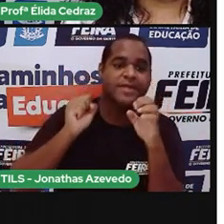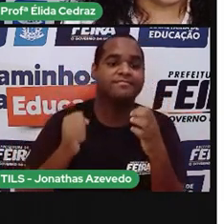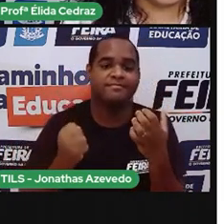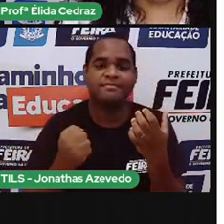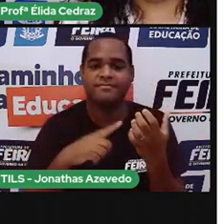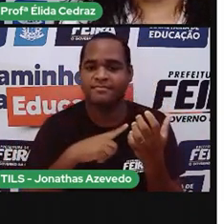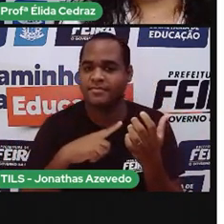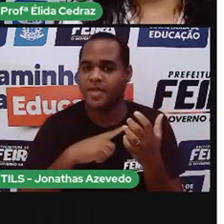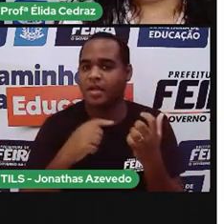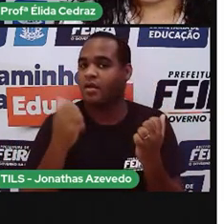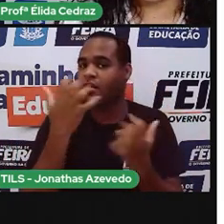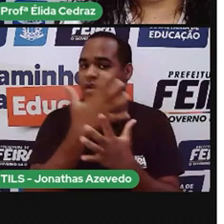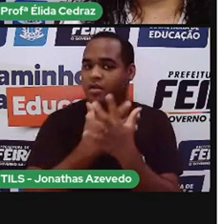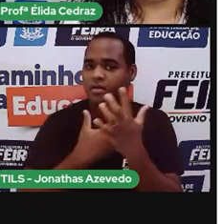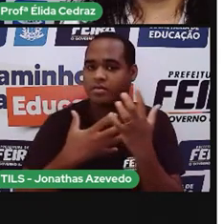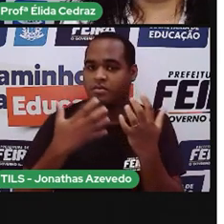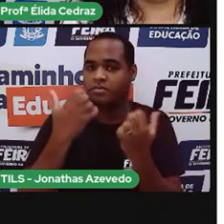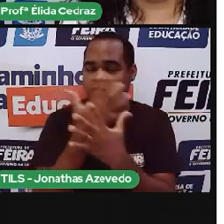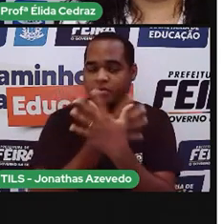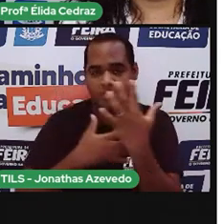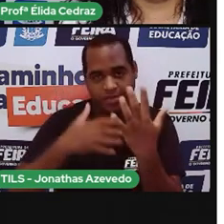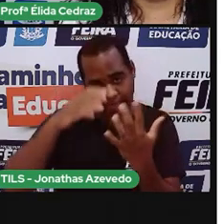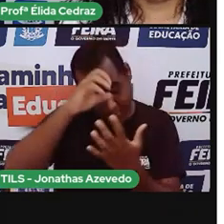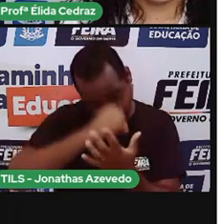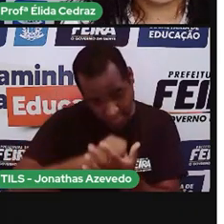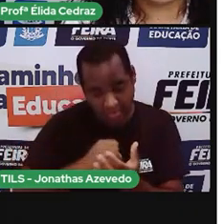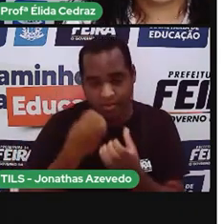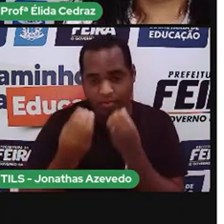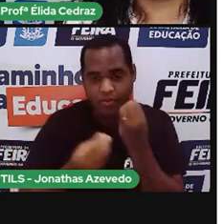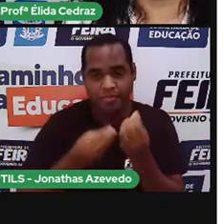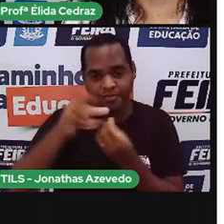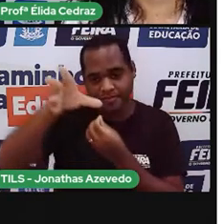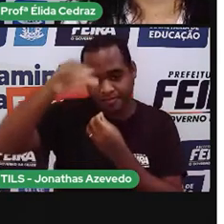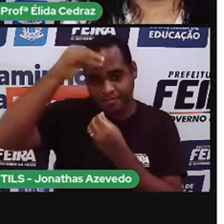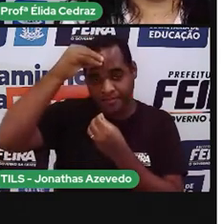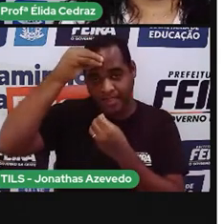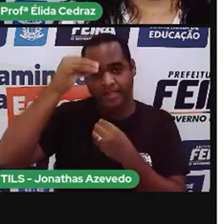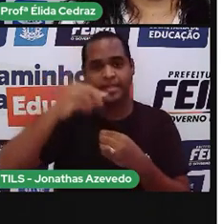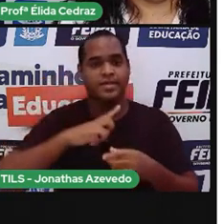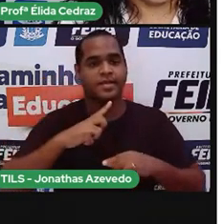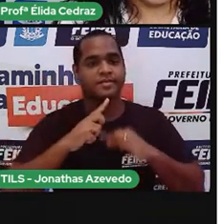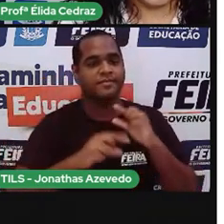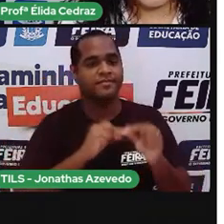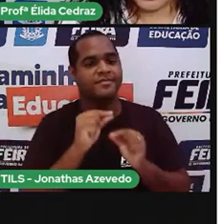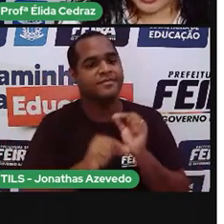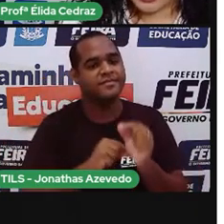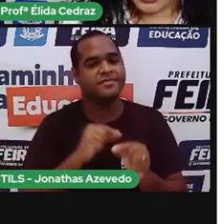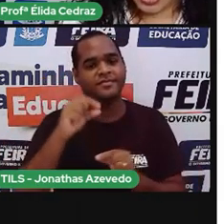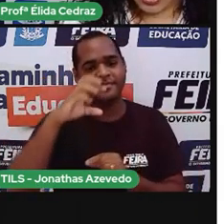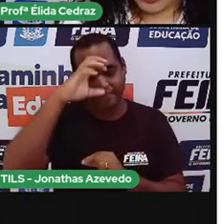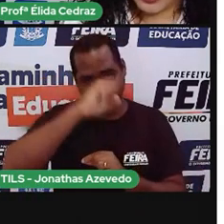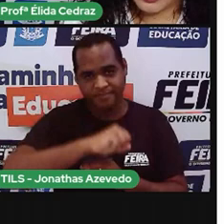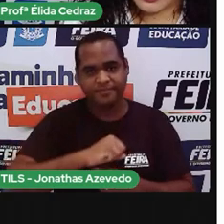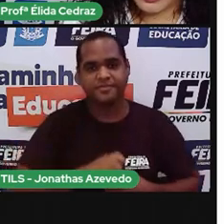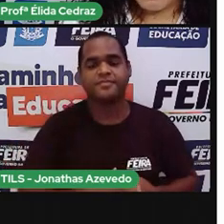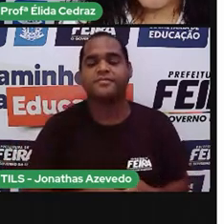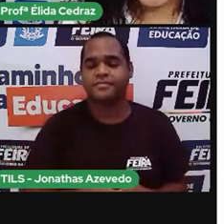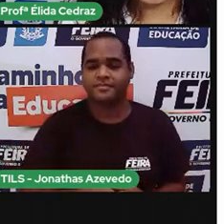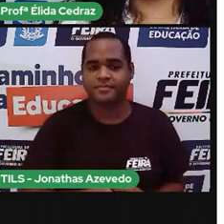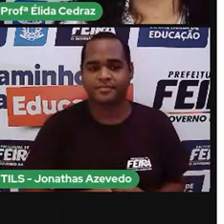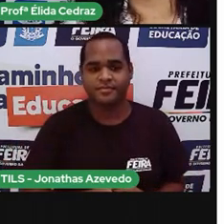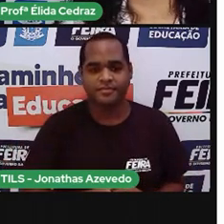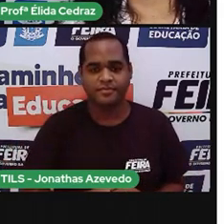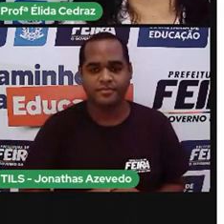plantando aprendemos a identificar Dimas os versos e as estrofes